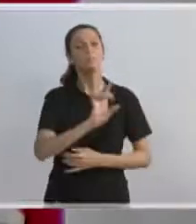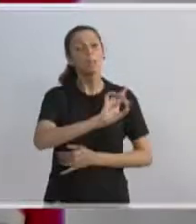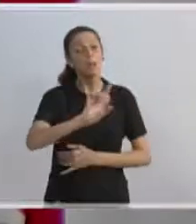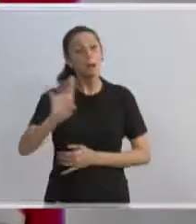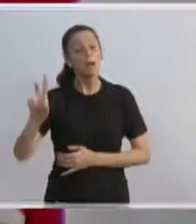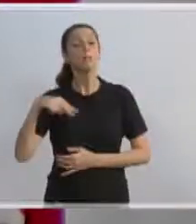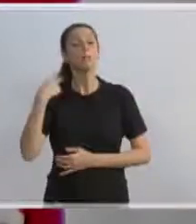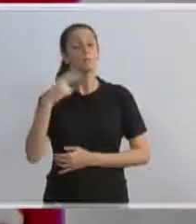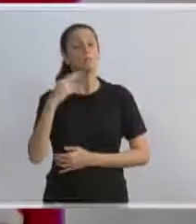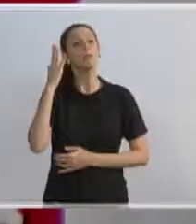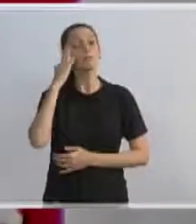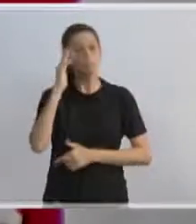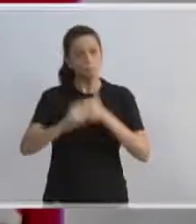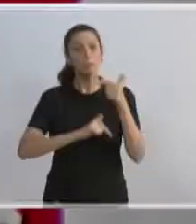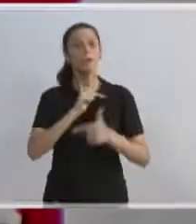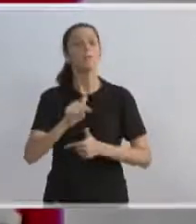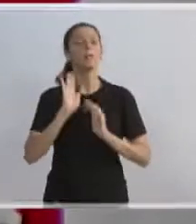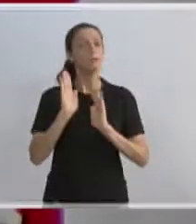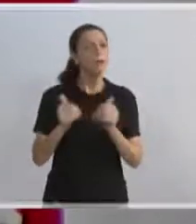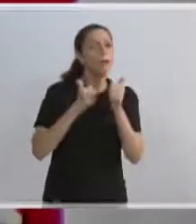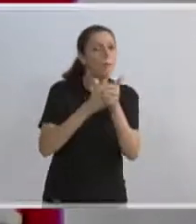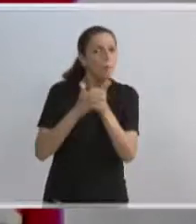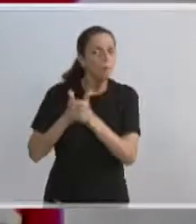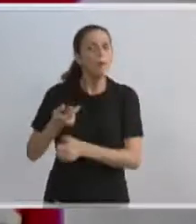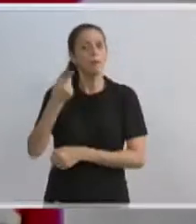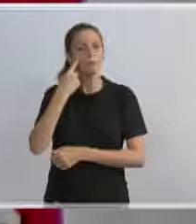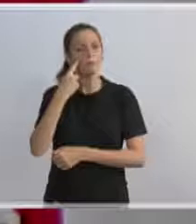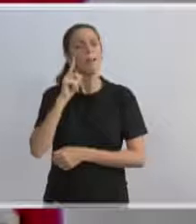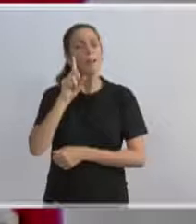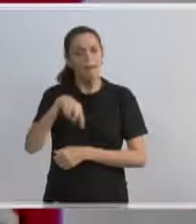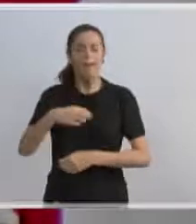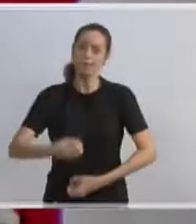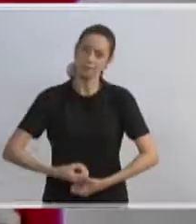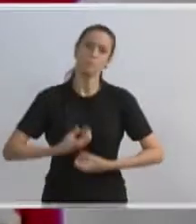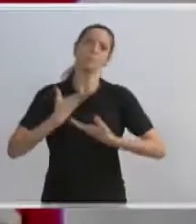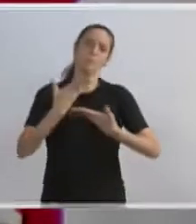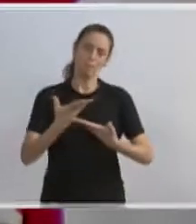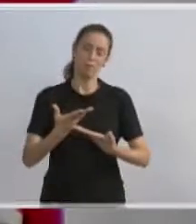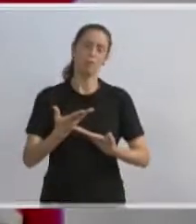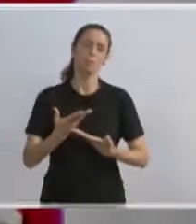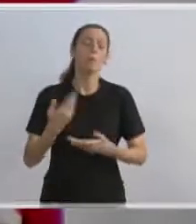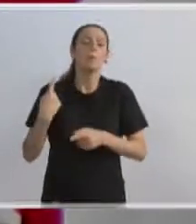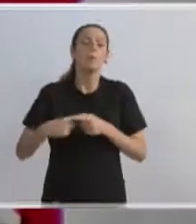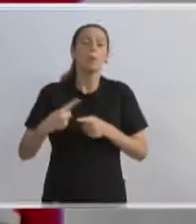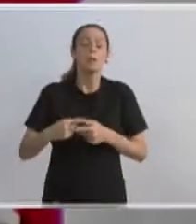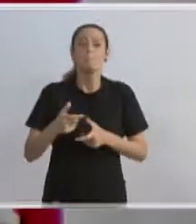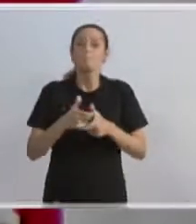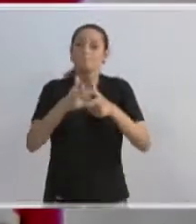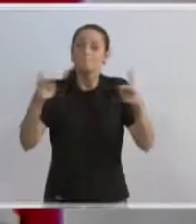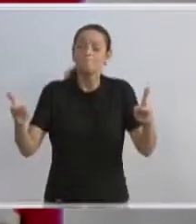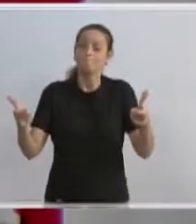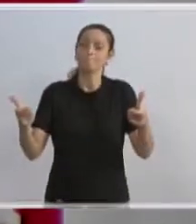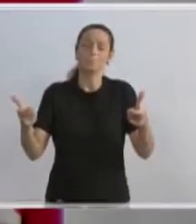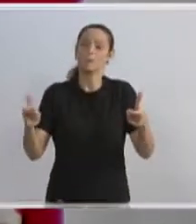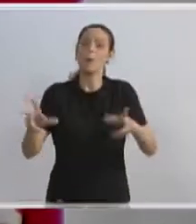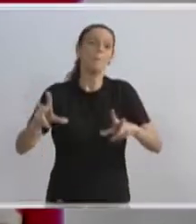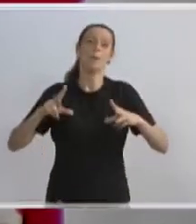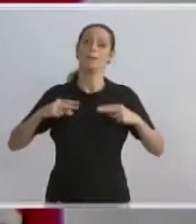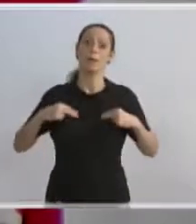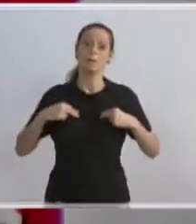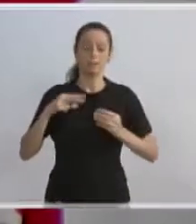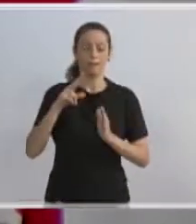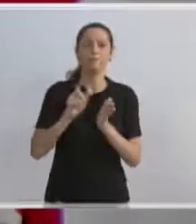do executivo a respeito do projeto de sua autoria que determina a divulgação da destinação de valores